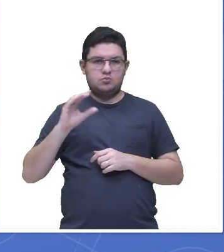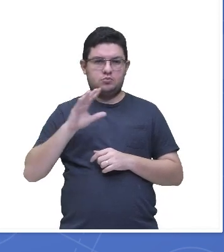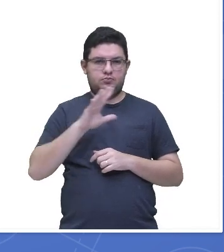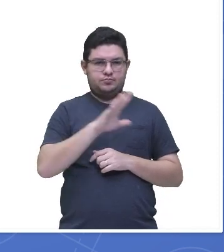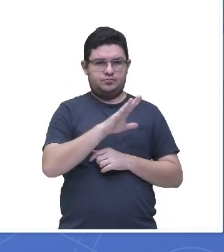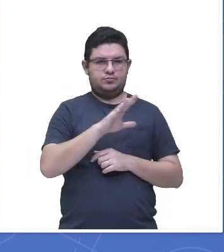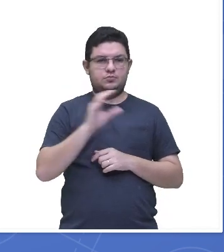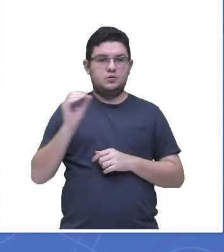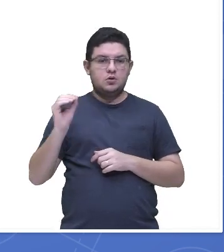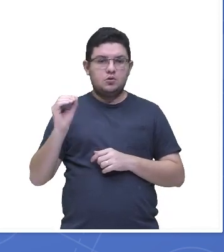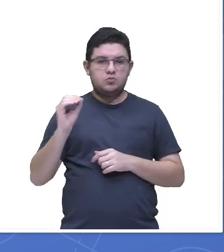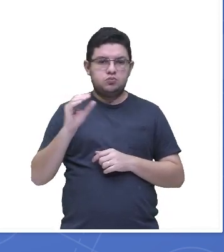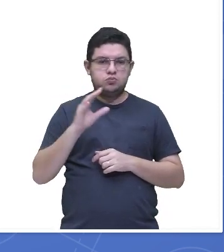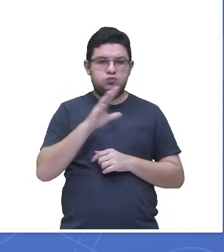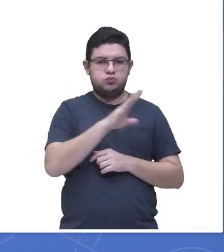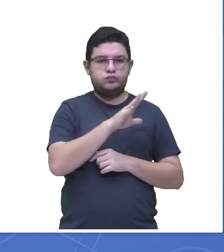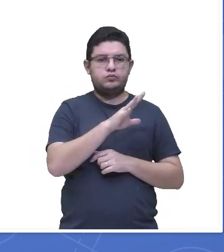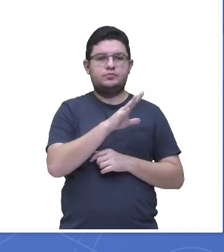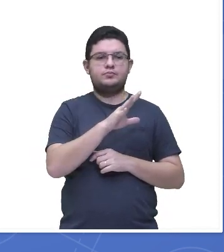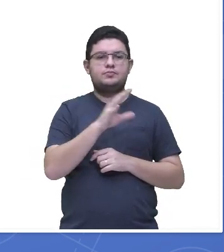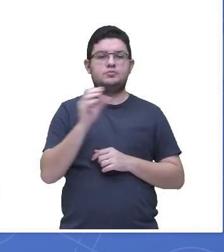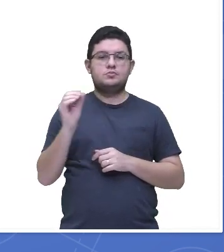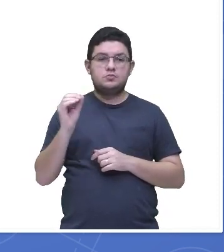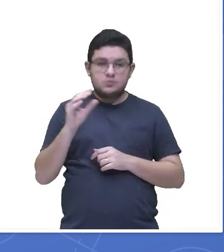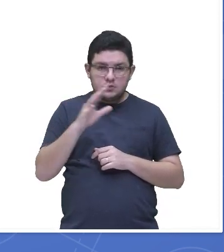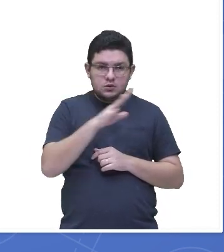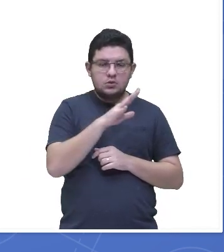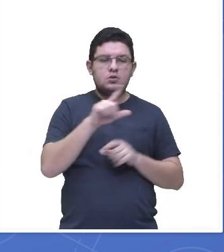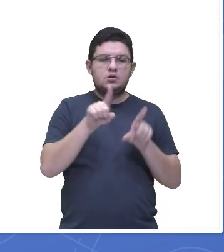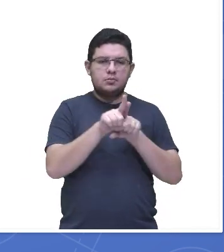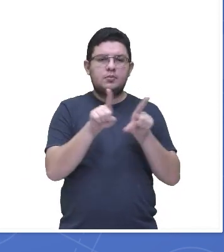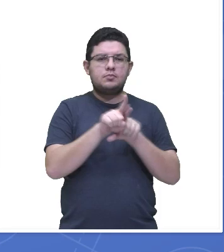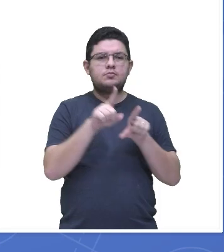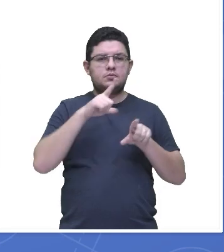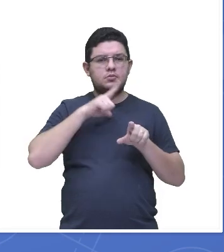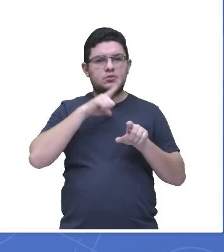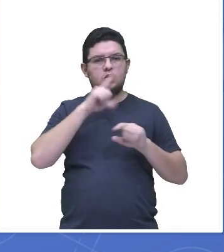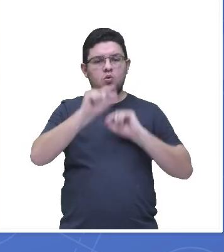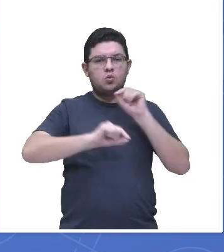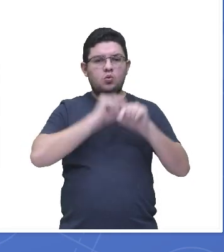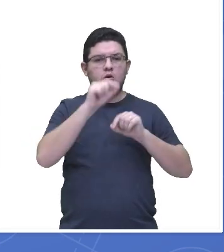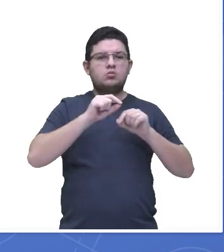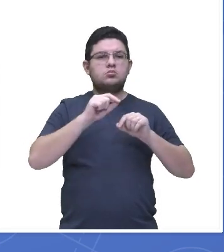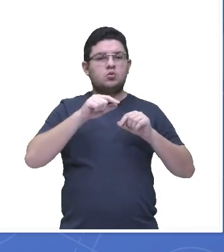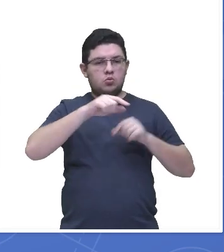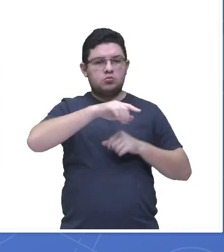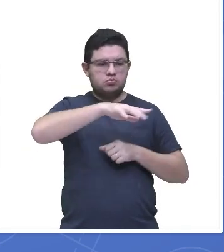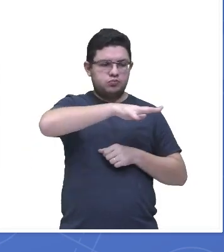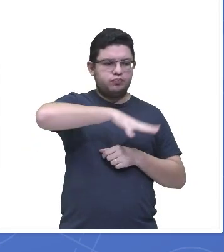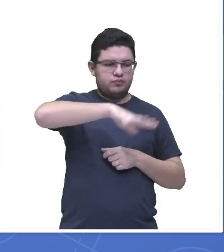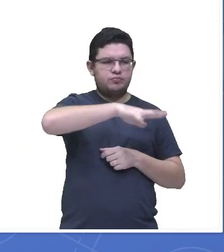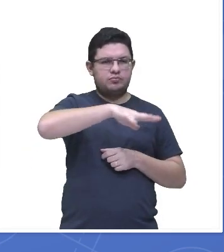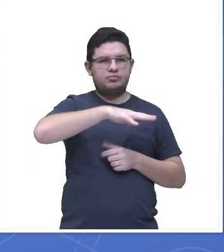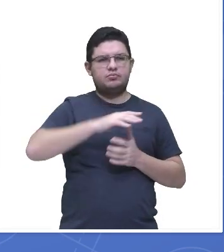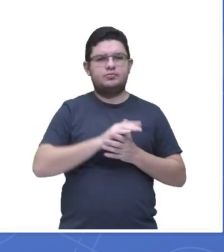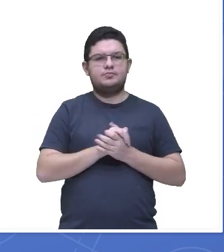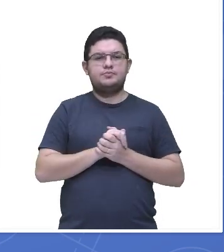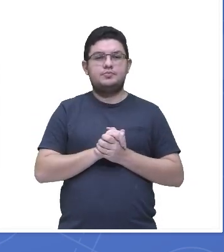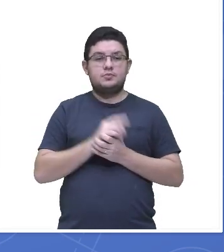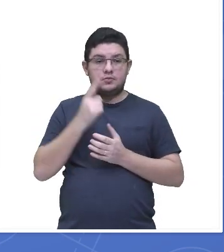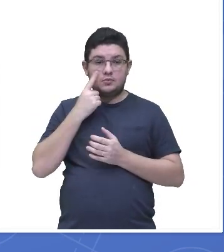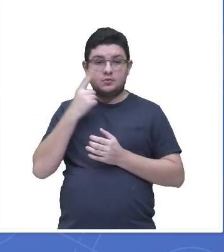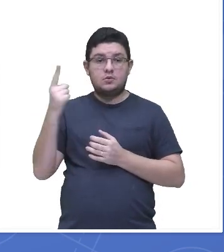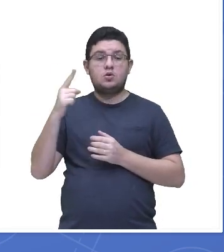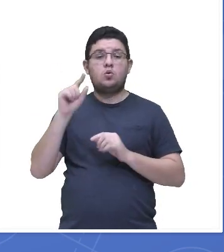transmitido pelo vácuo e também, é claro, com a presença de meio material. Essa radiação solar, ela é causada, ela